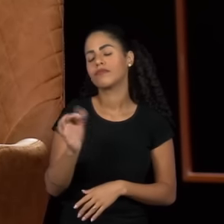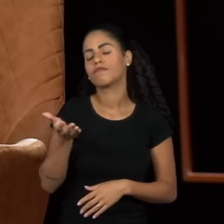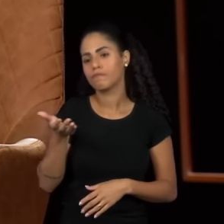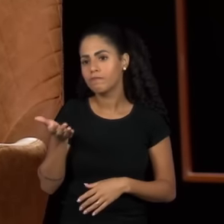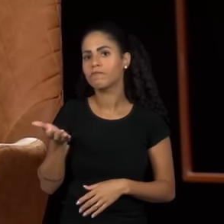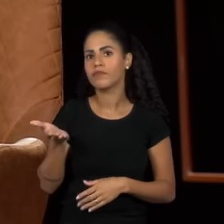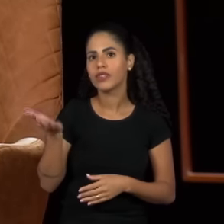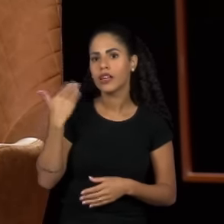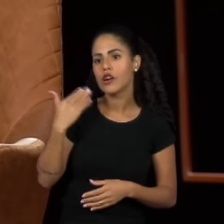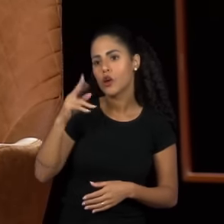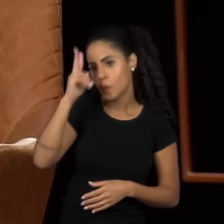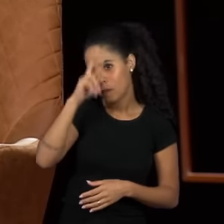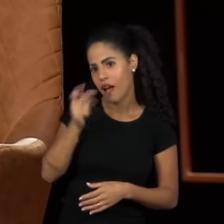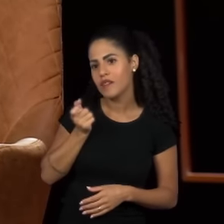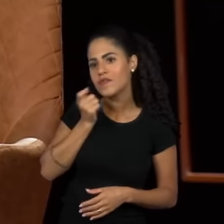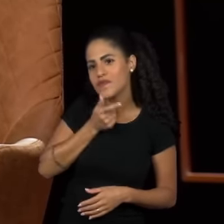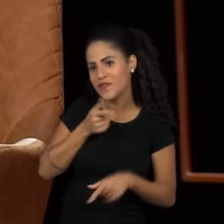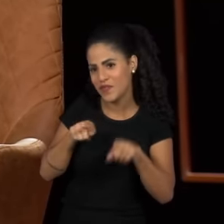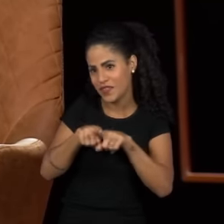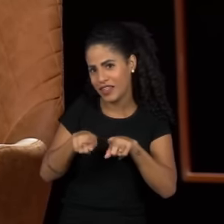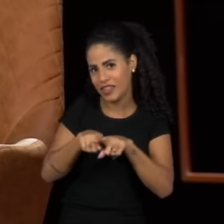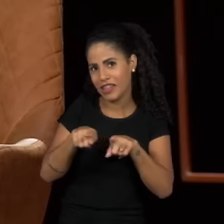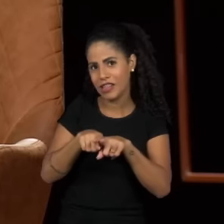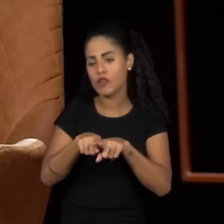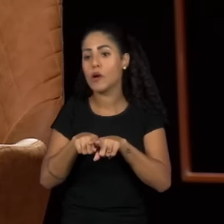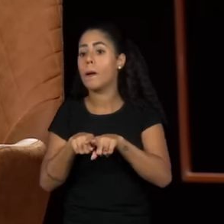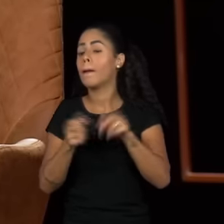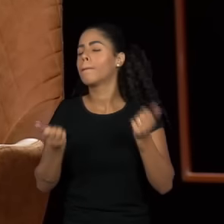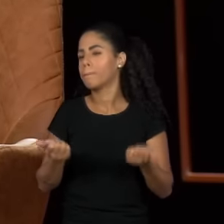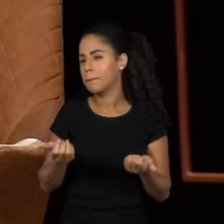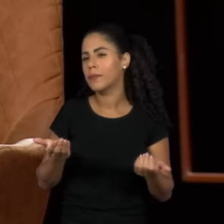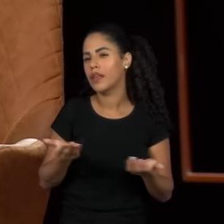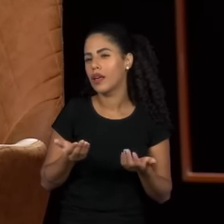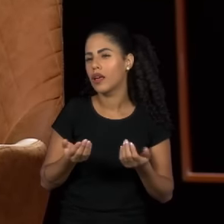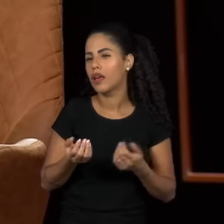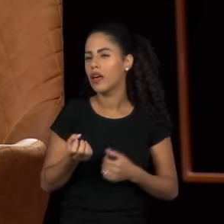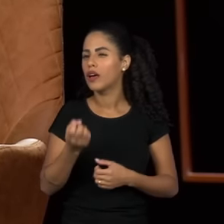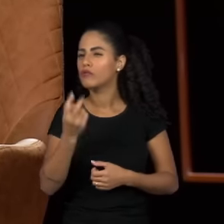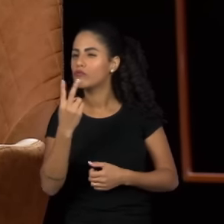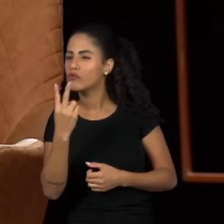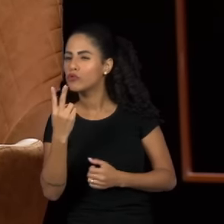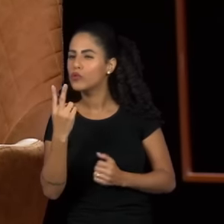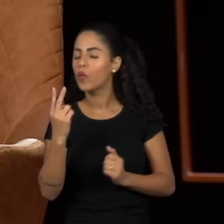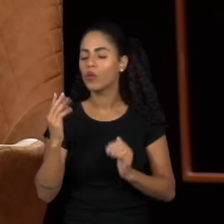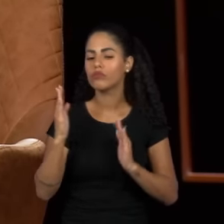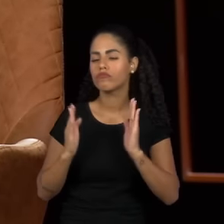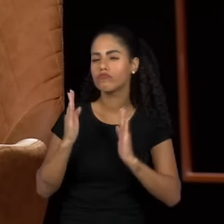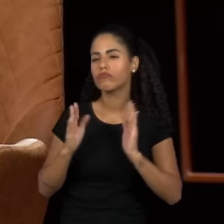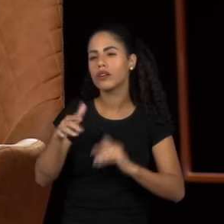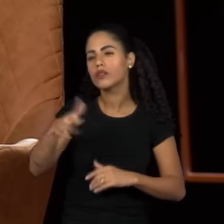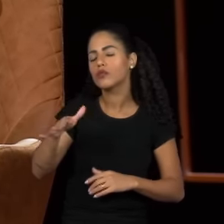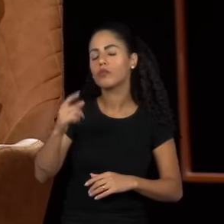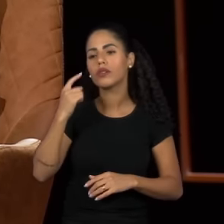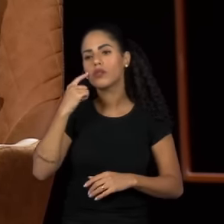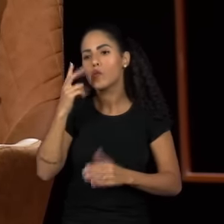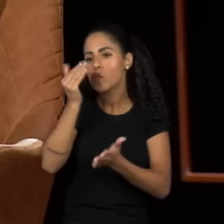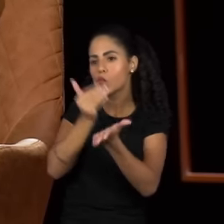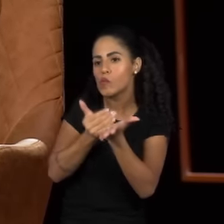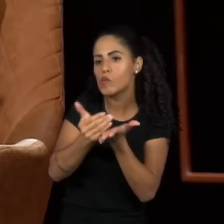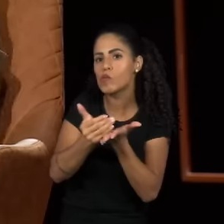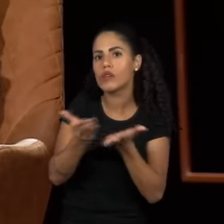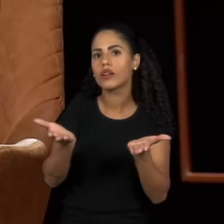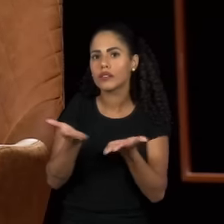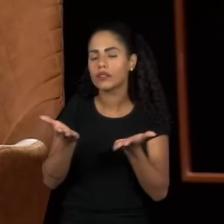essa fase também foi muito engraçada. Na Cal, nos 2 primeiros períodos, eu subi e descia. Depois eu comecei